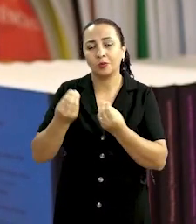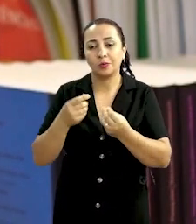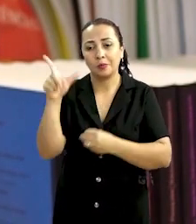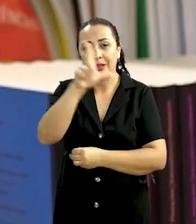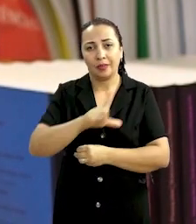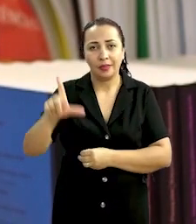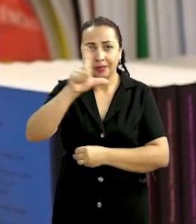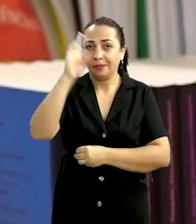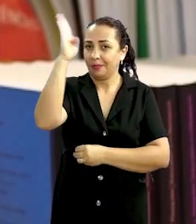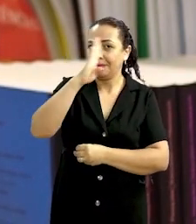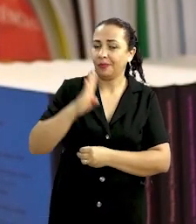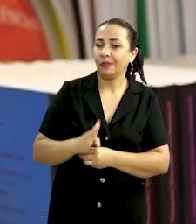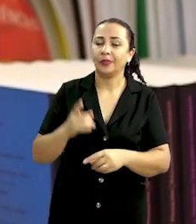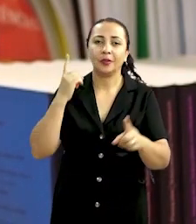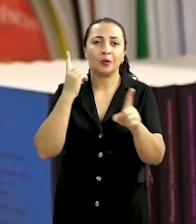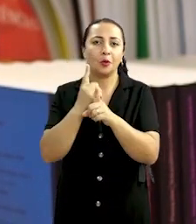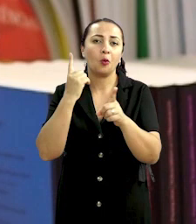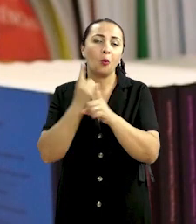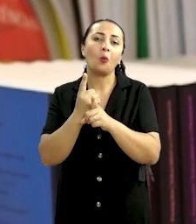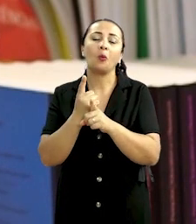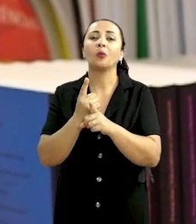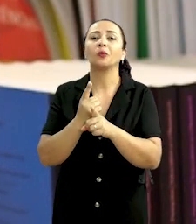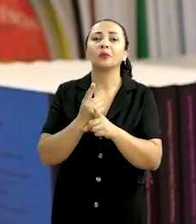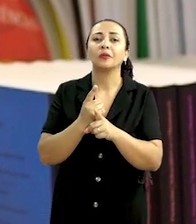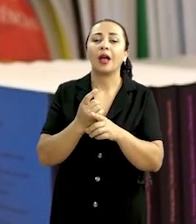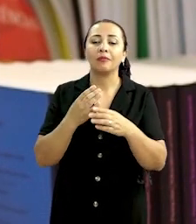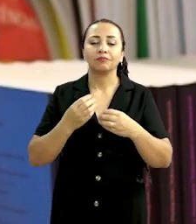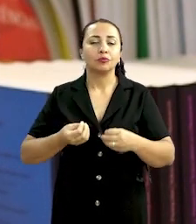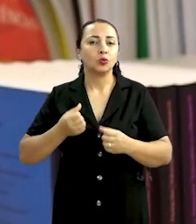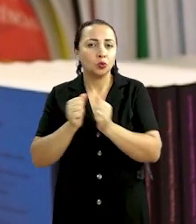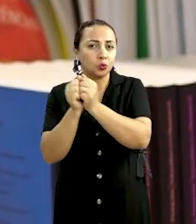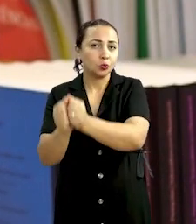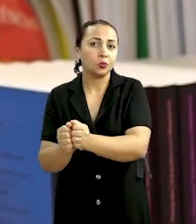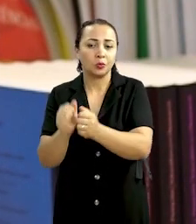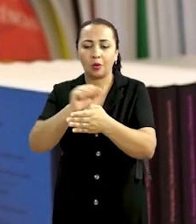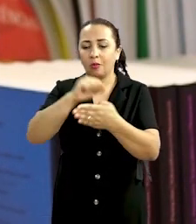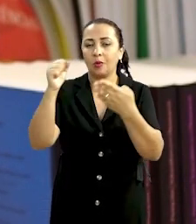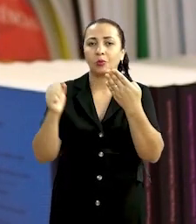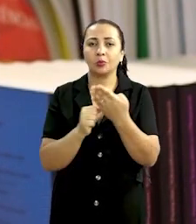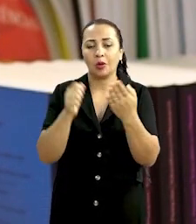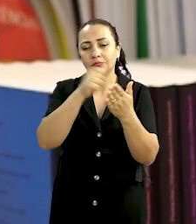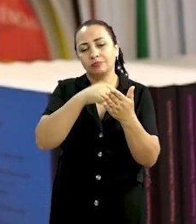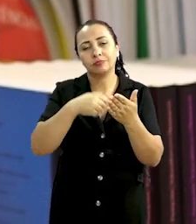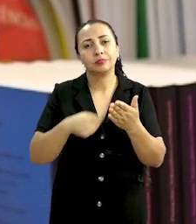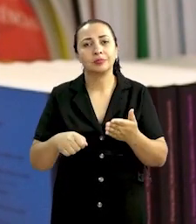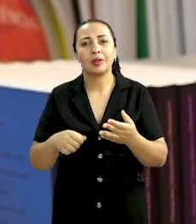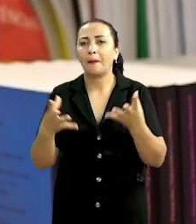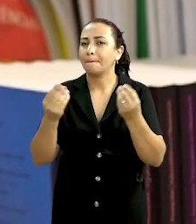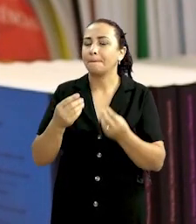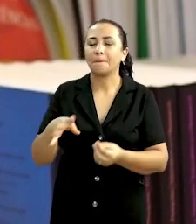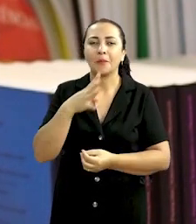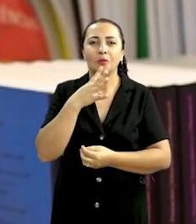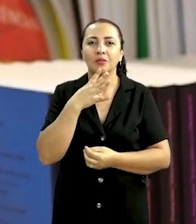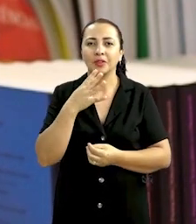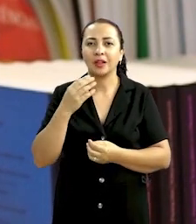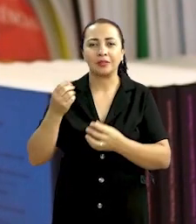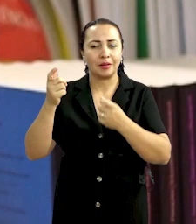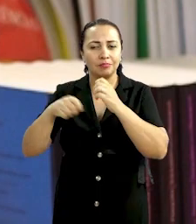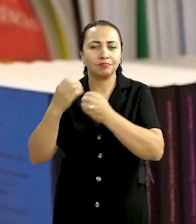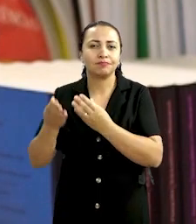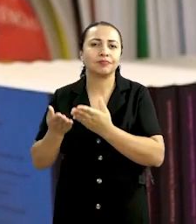enquadre de como que a literatura brasileira encontra na presença dessa escritora, que hoje é escritora